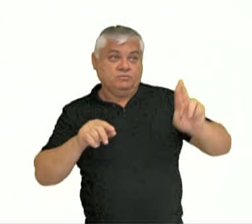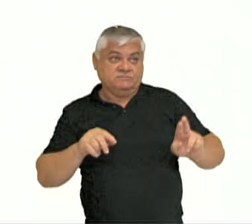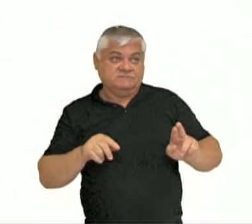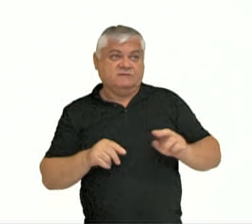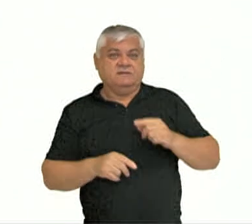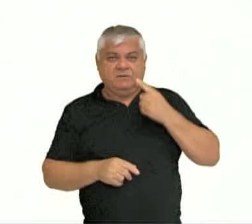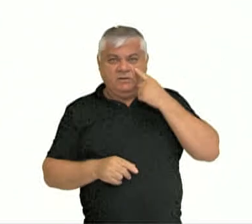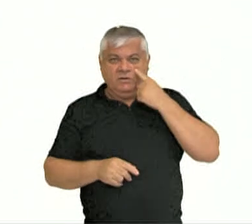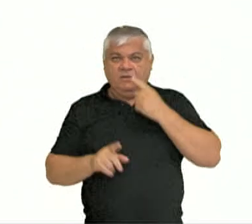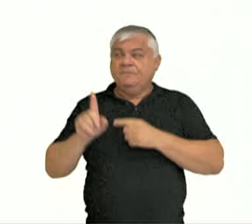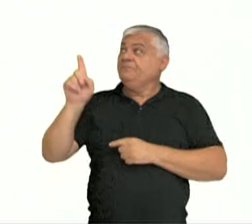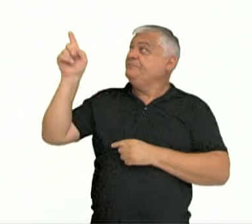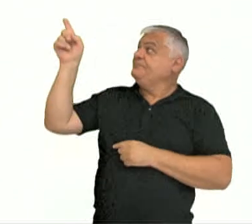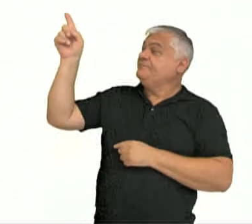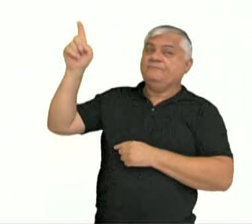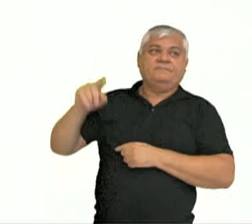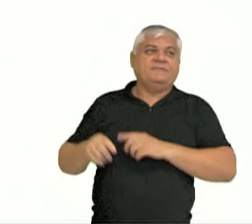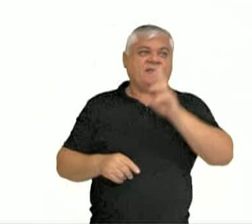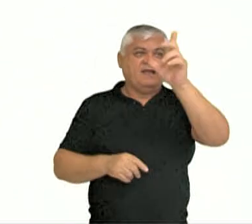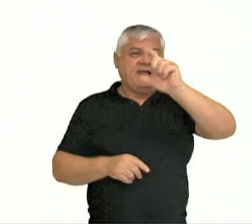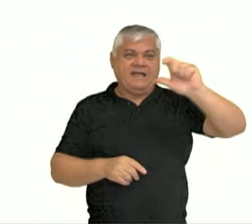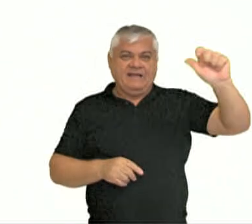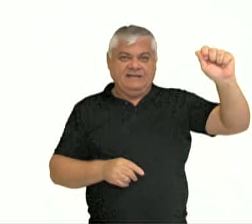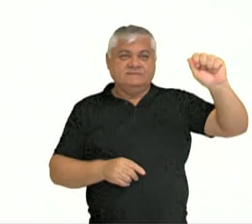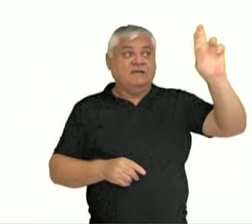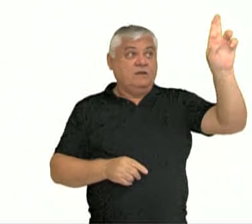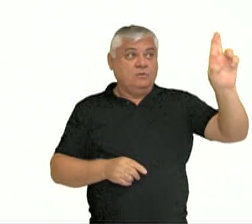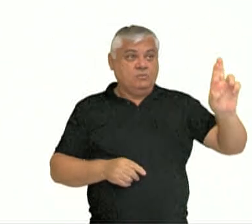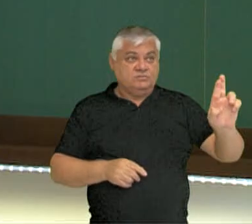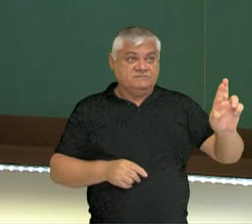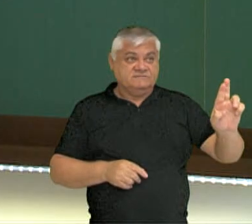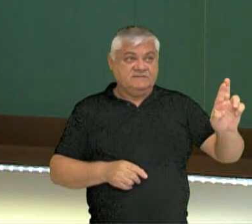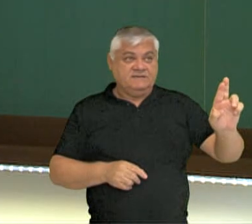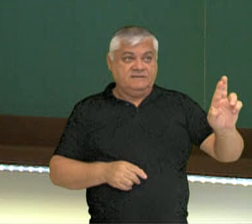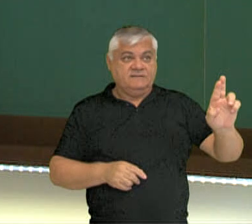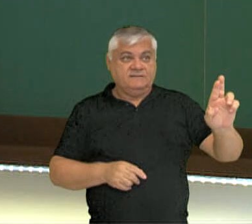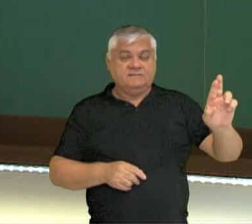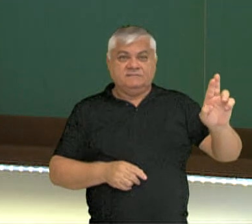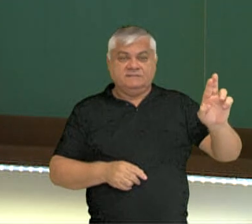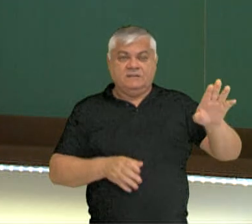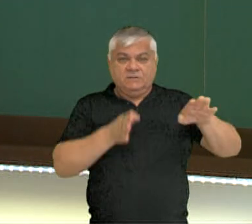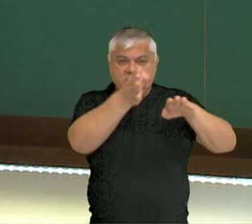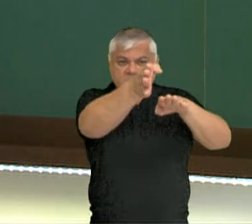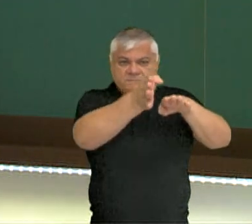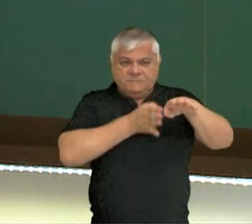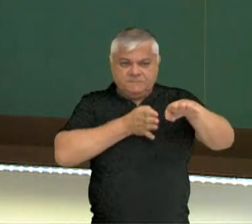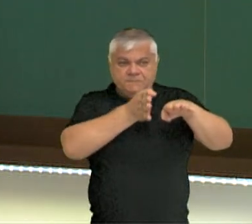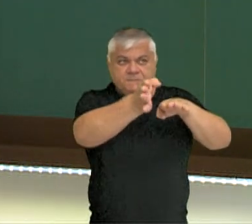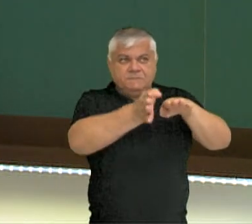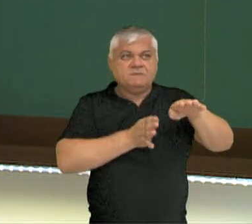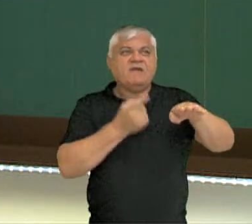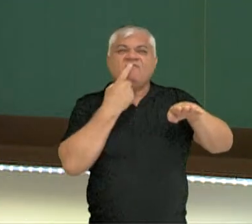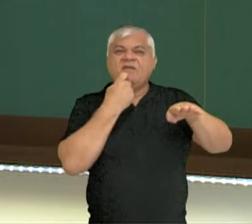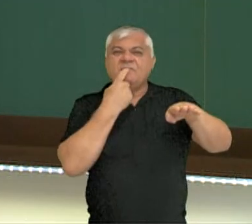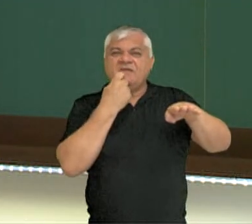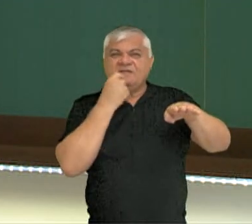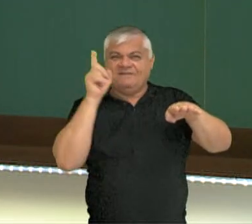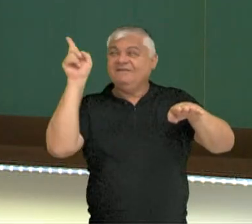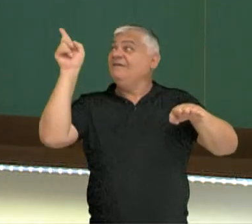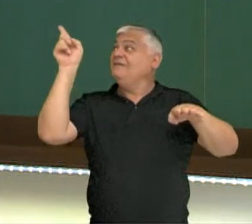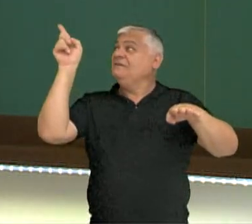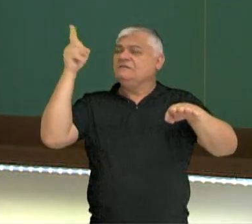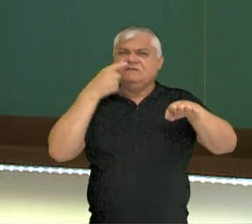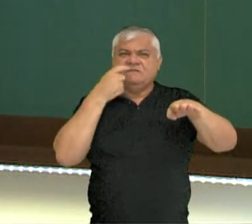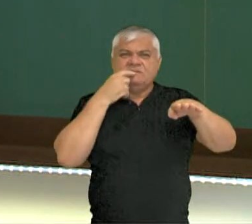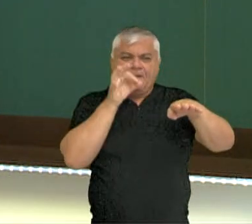lá. Ásia, Rússia, Sibéria, Estreito de Bering, no ponto vermelho que vocês estão vendo aqui no